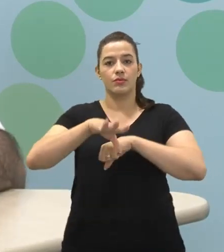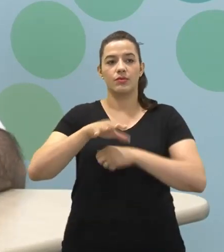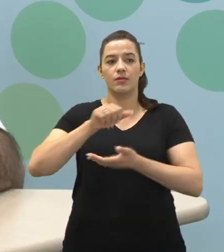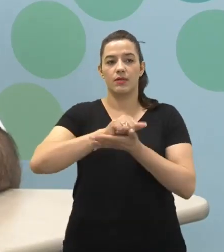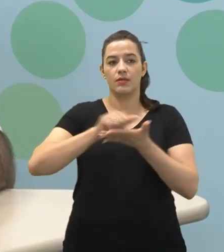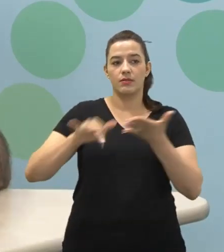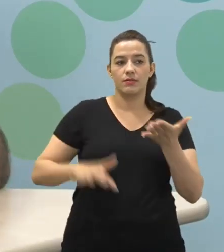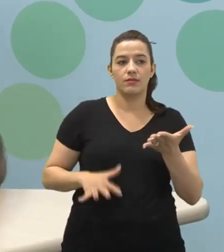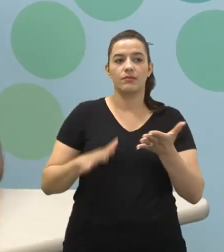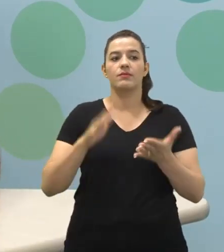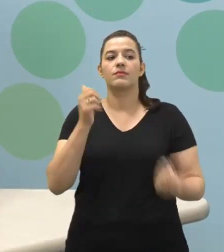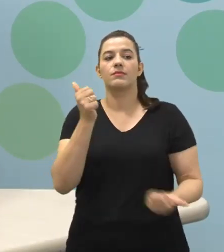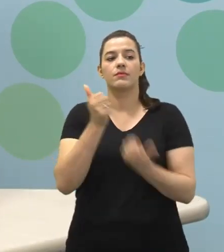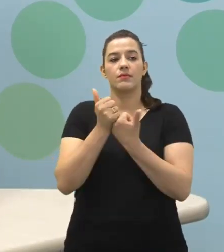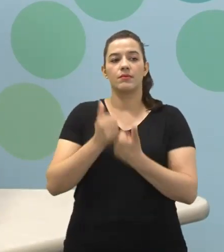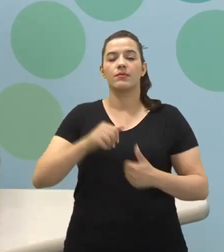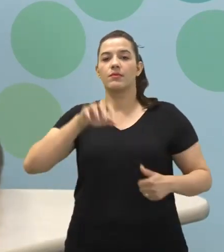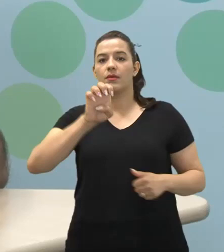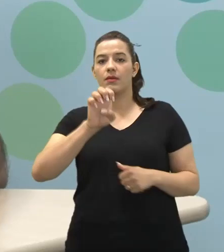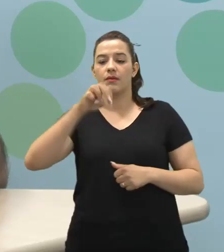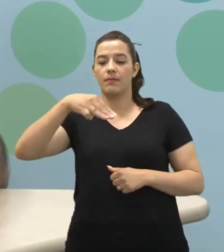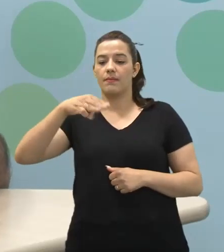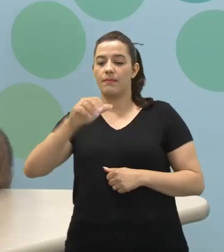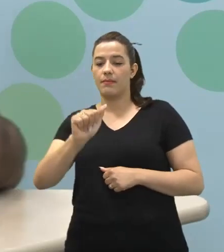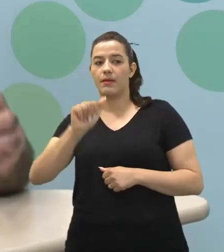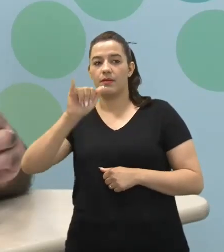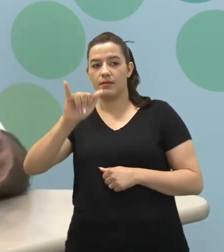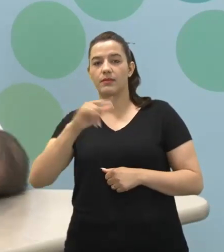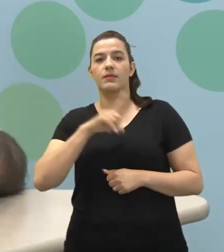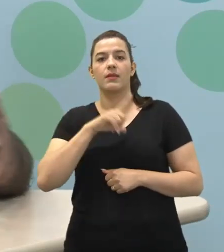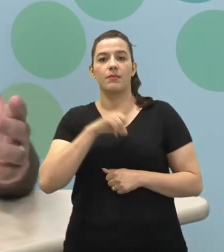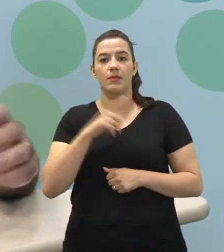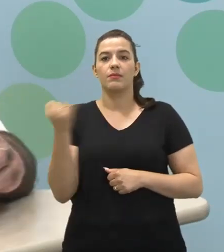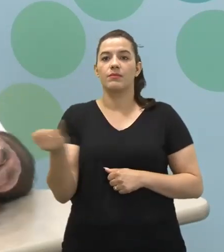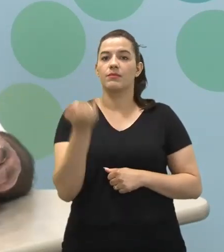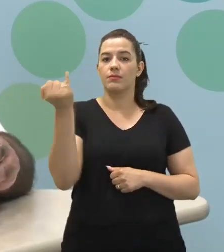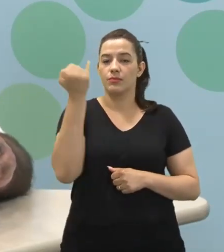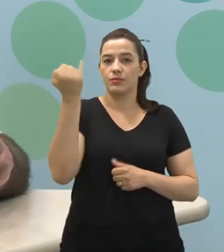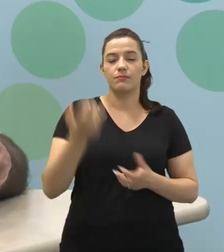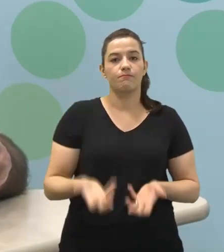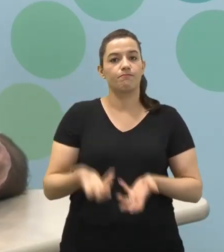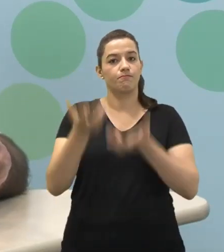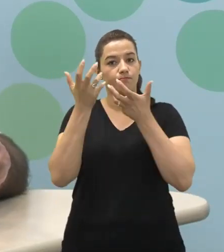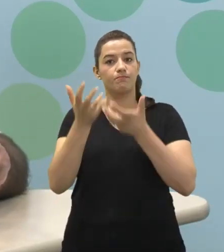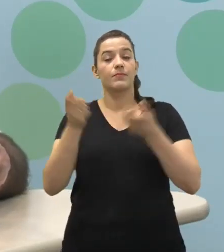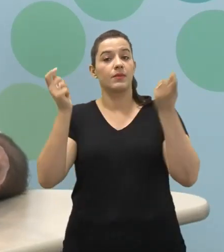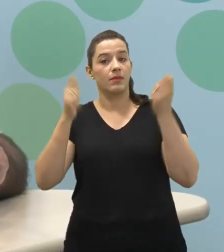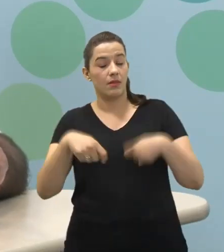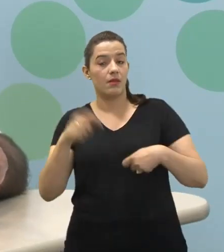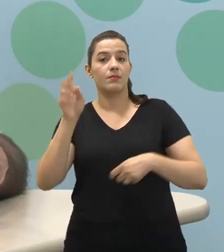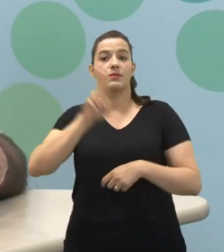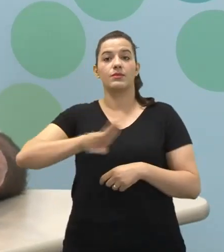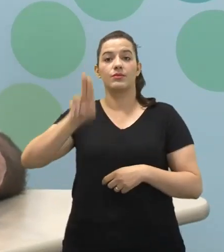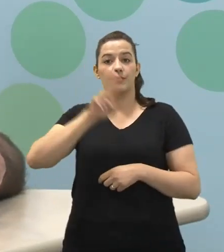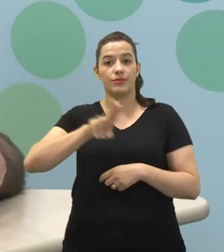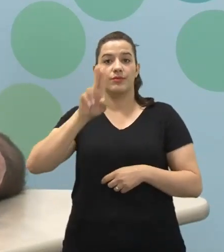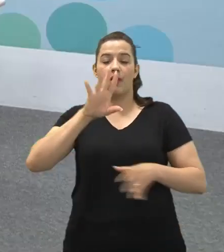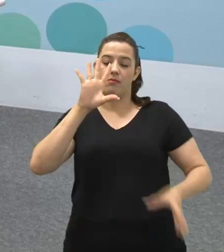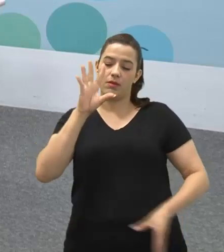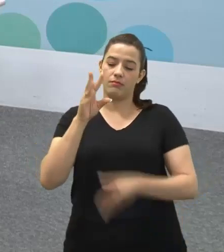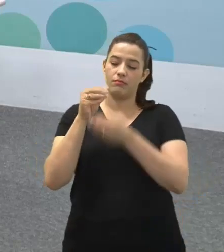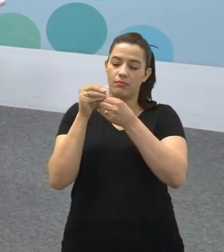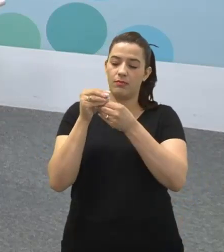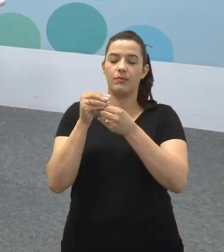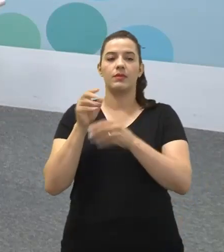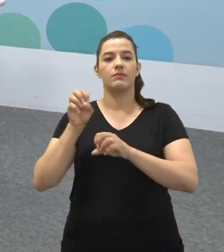as atividades do material de apoio do emai né que é um material riquíssimo na fritura e podem ser utilizados como complementação